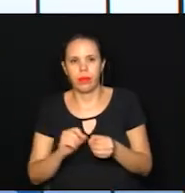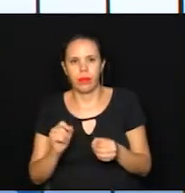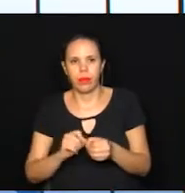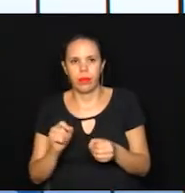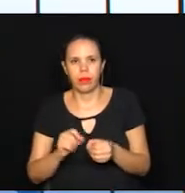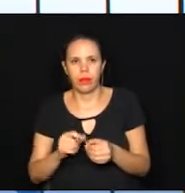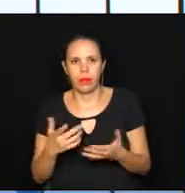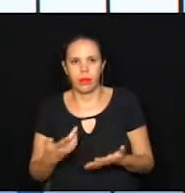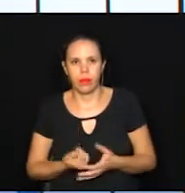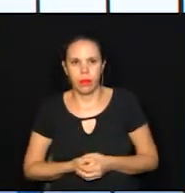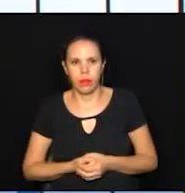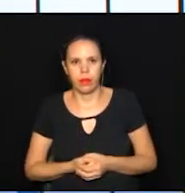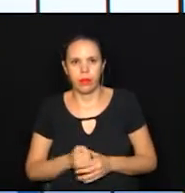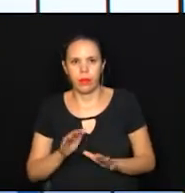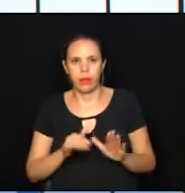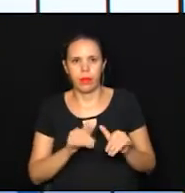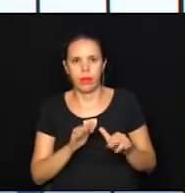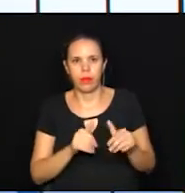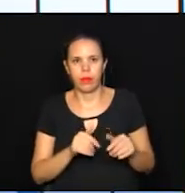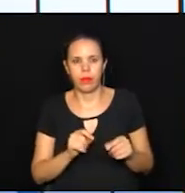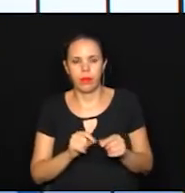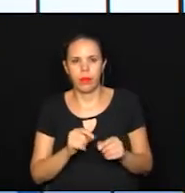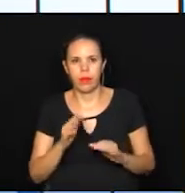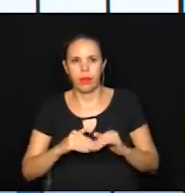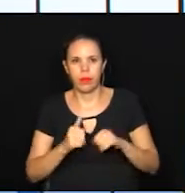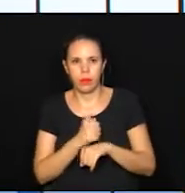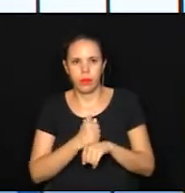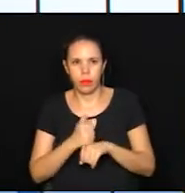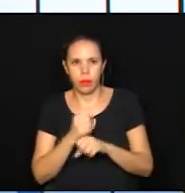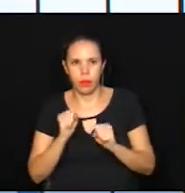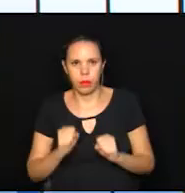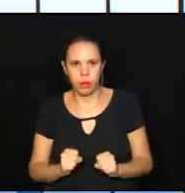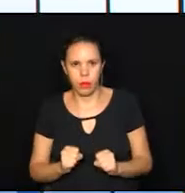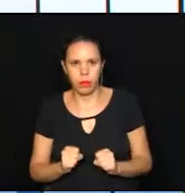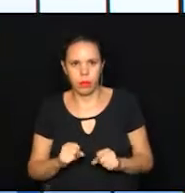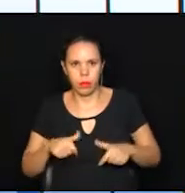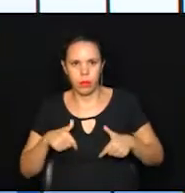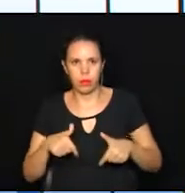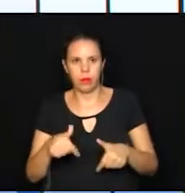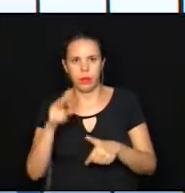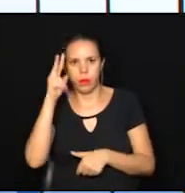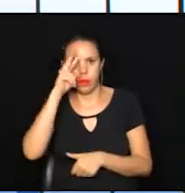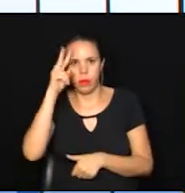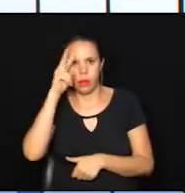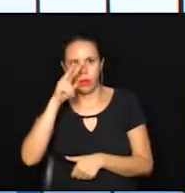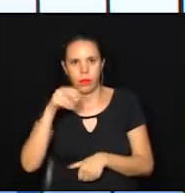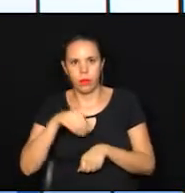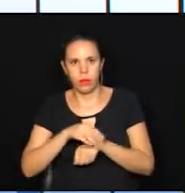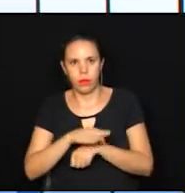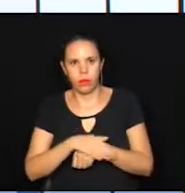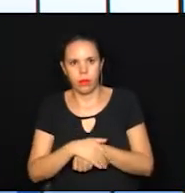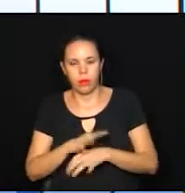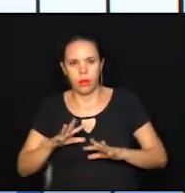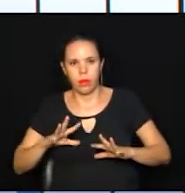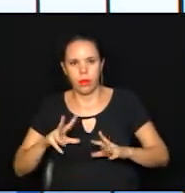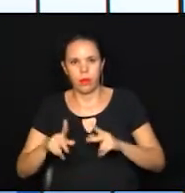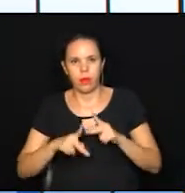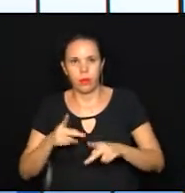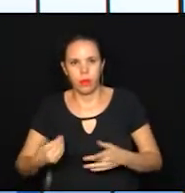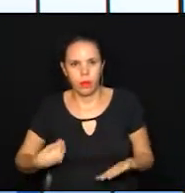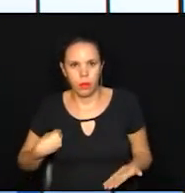aí um chamado para que esses profissionais possam atuar. Lembrando que a indicação é que todos